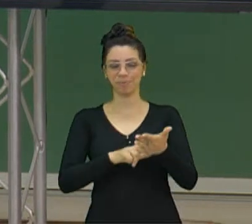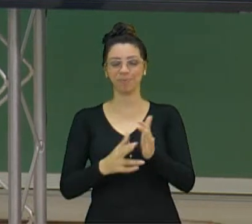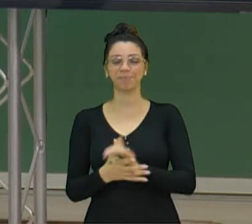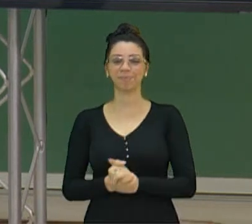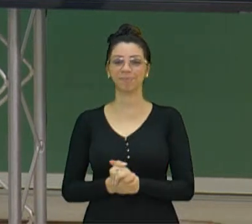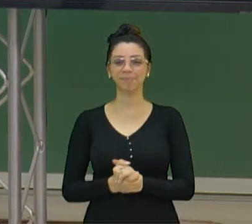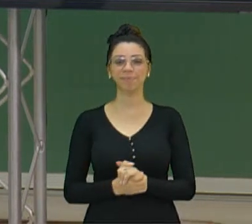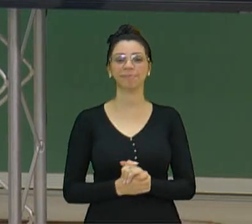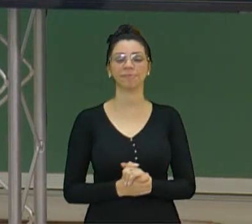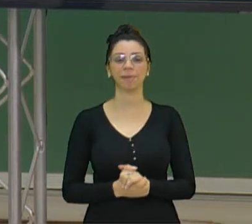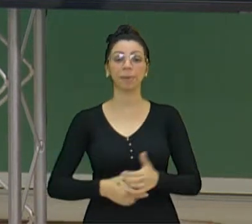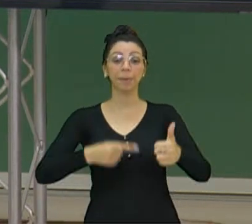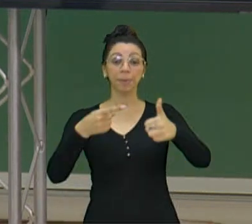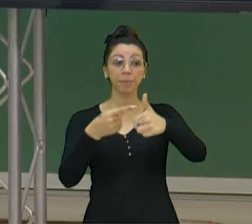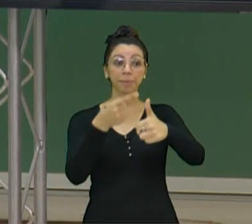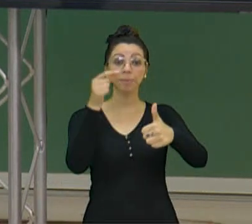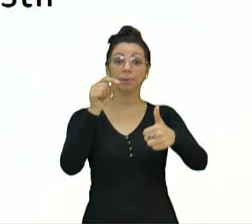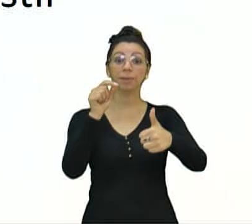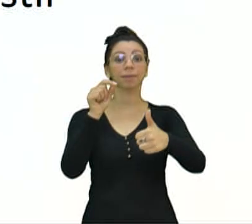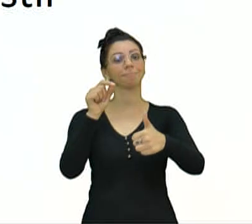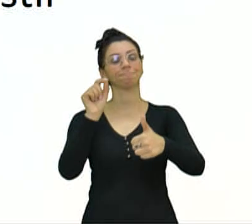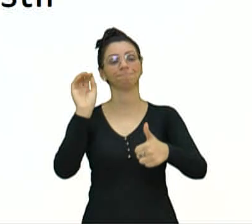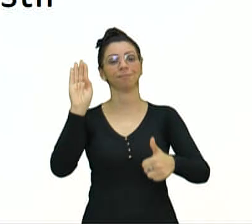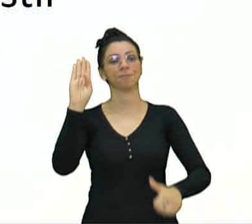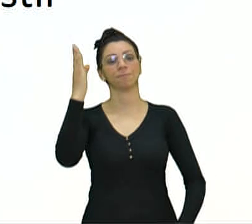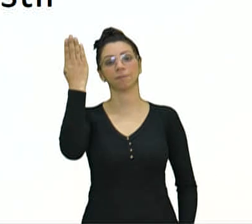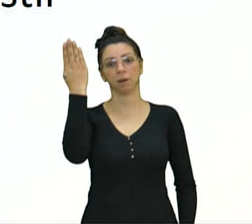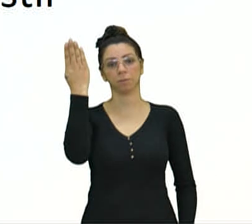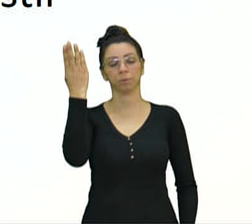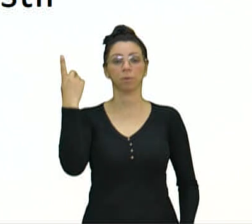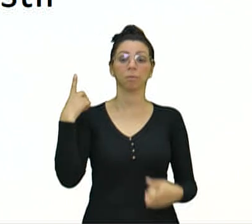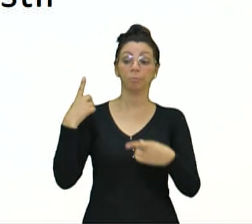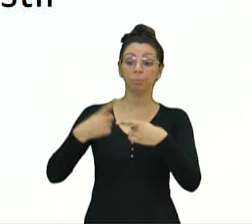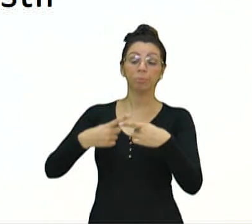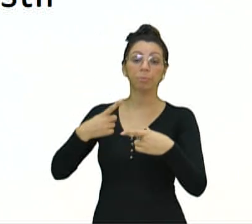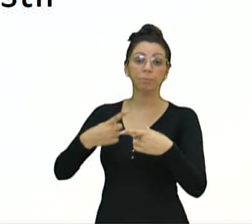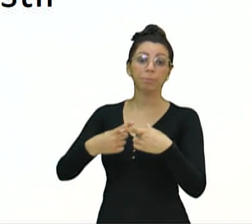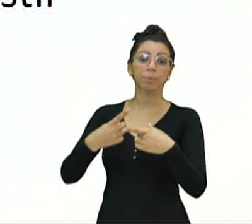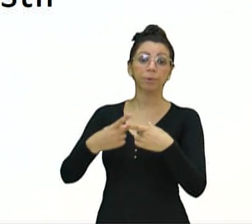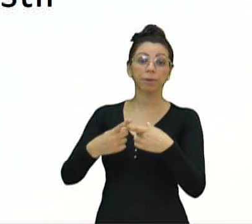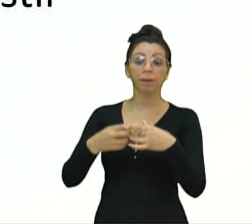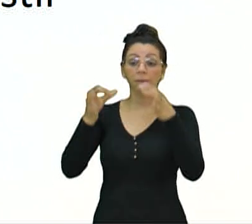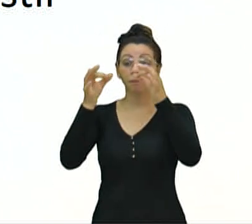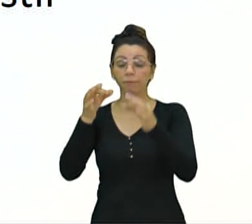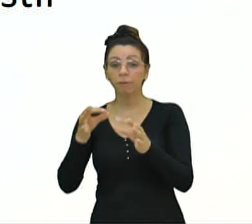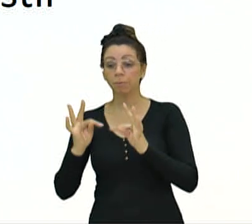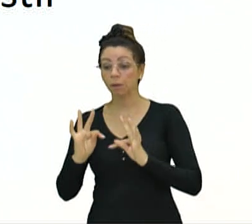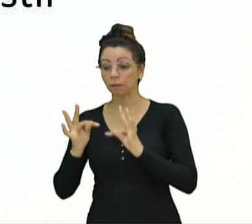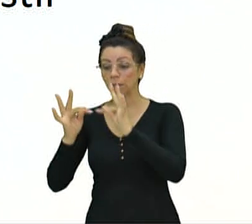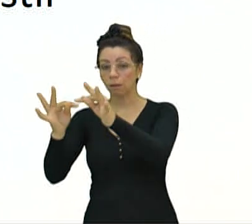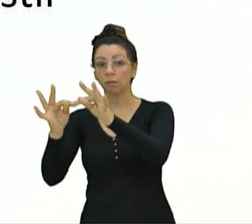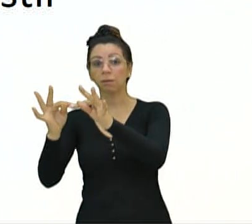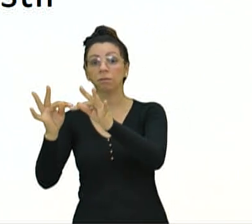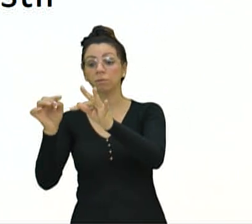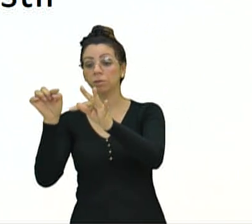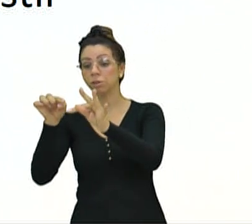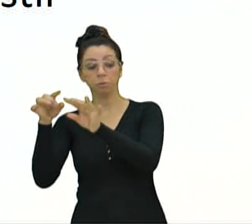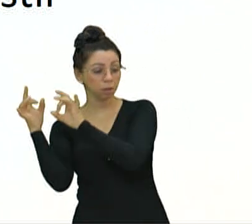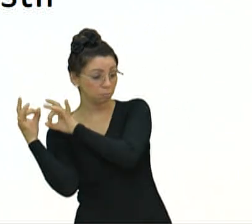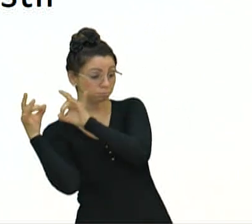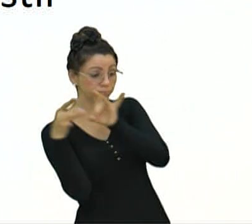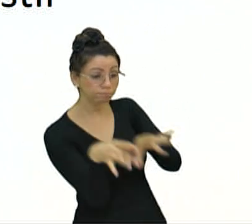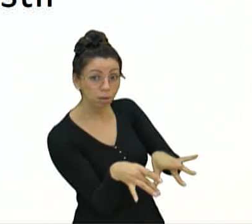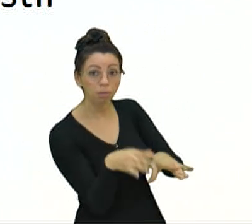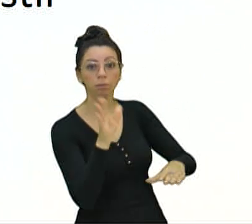Primeira alternativa é falsa. Por quê? Ela afirma que a tecnologia fez com que os tambores deixassem de ser usados, o que